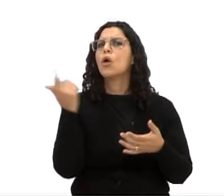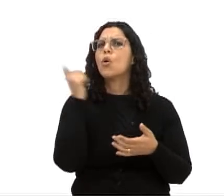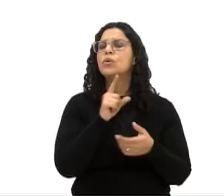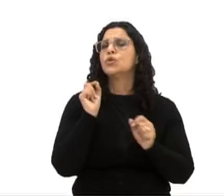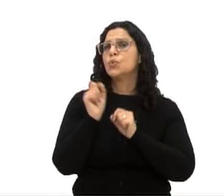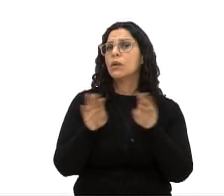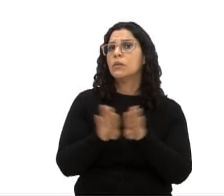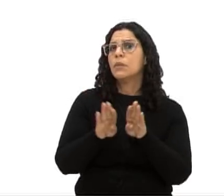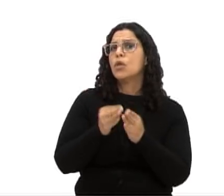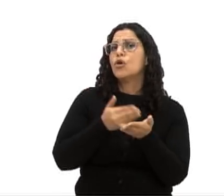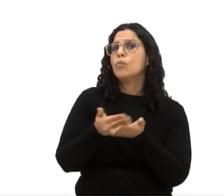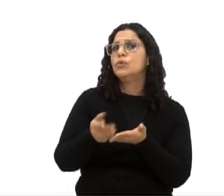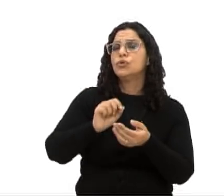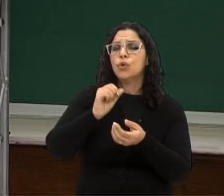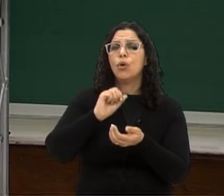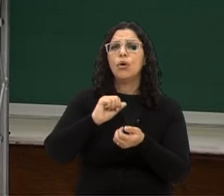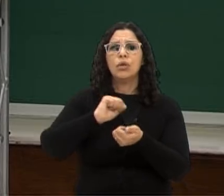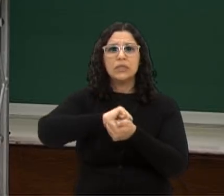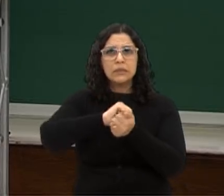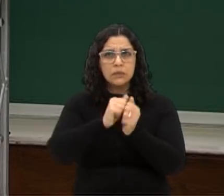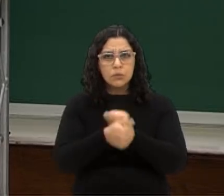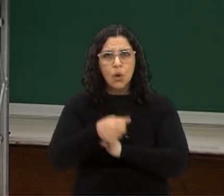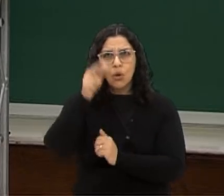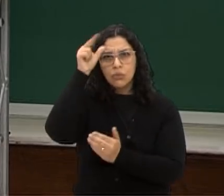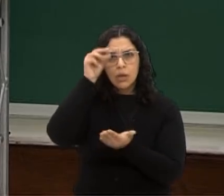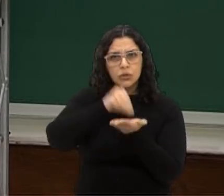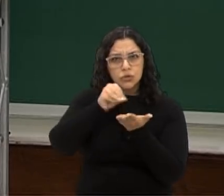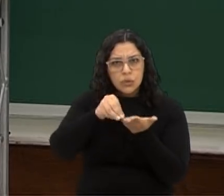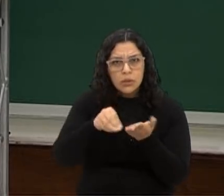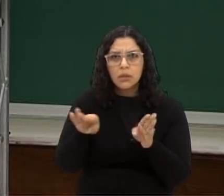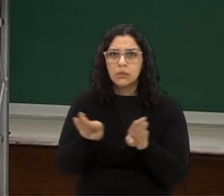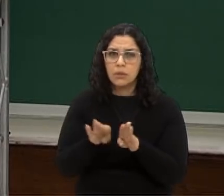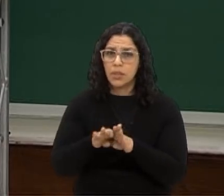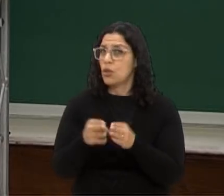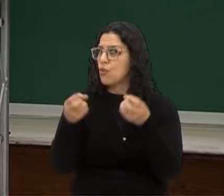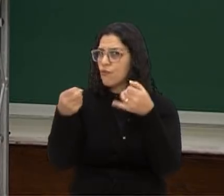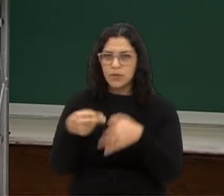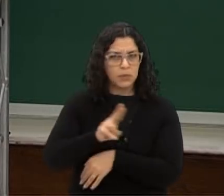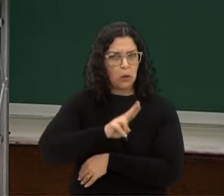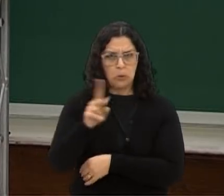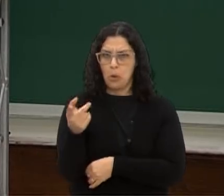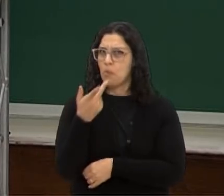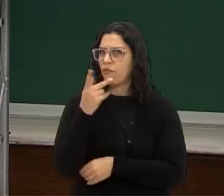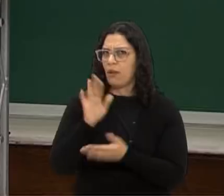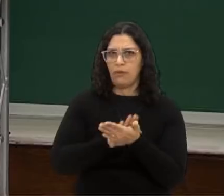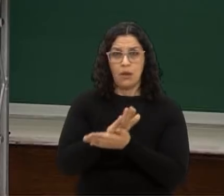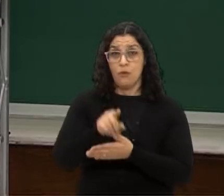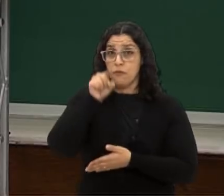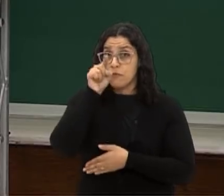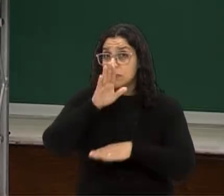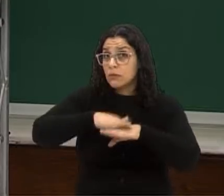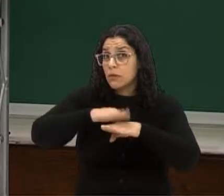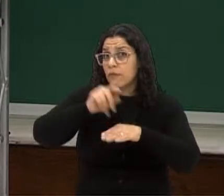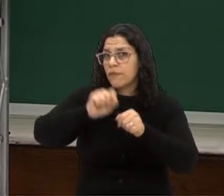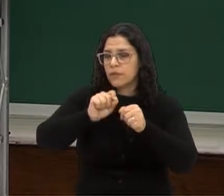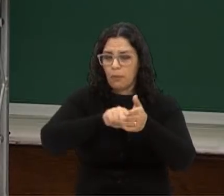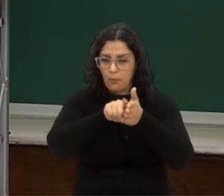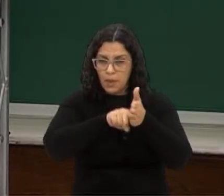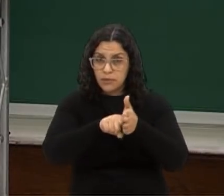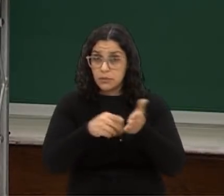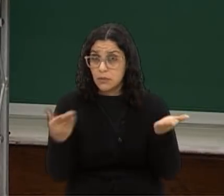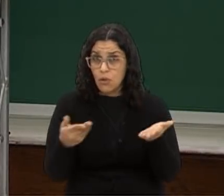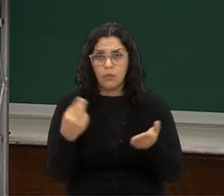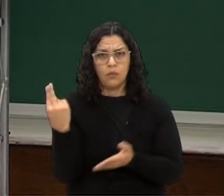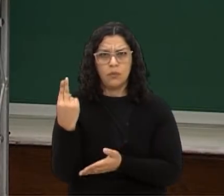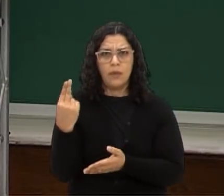conquistas e como começou a jogar o xadrez. Então, faça uma pesquisa. Eu não vou falar quem que é ou quem não é. Eu quero que você faça a pesquisa. Se você não conseguir fazer